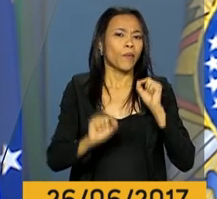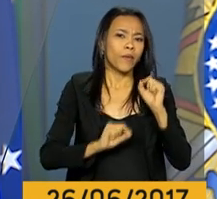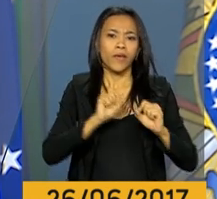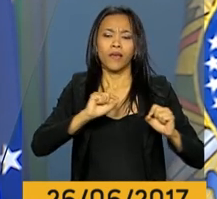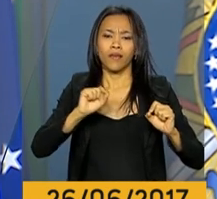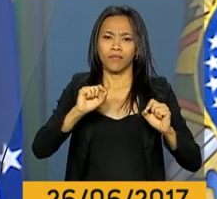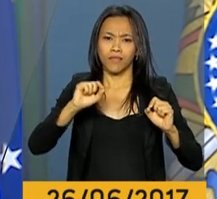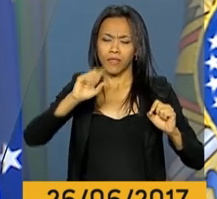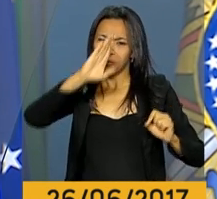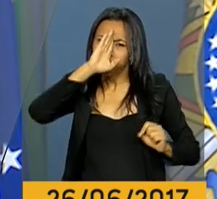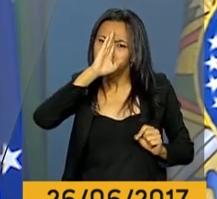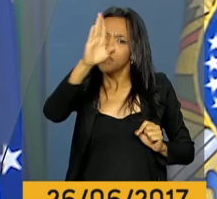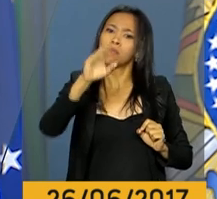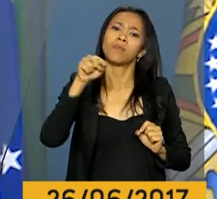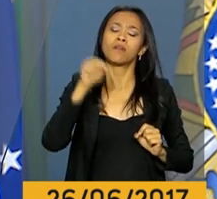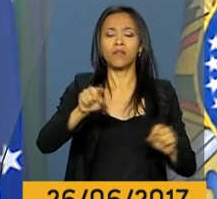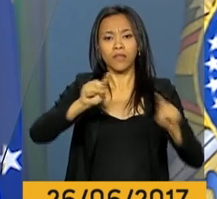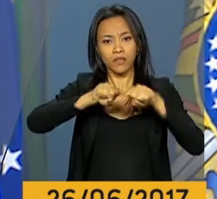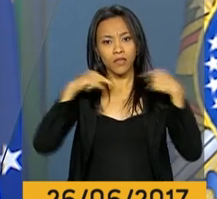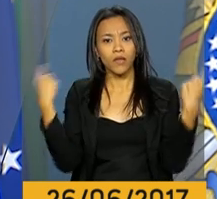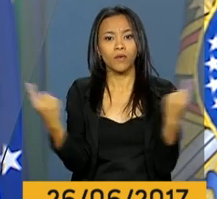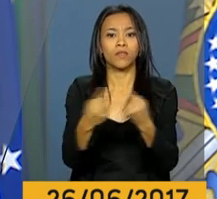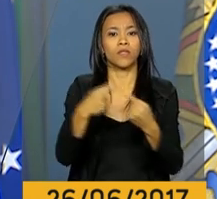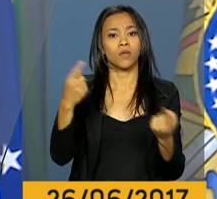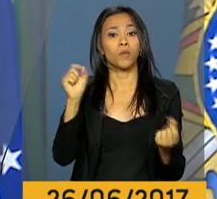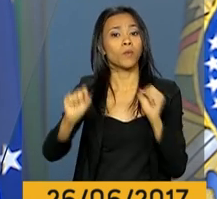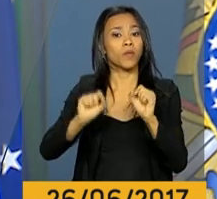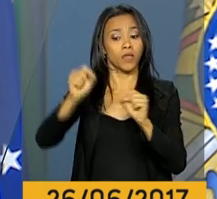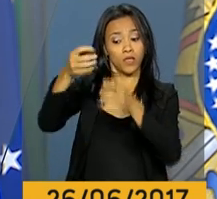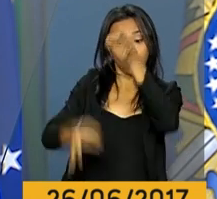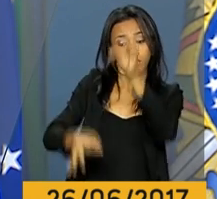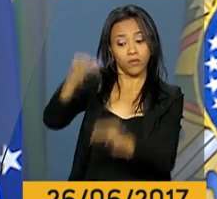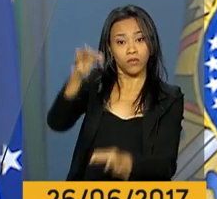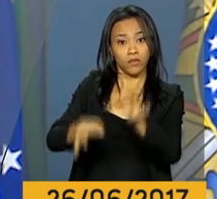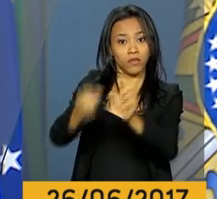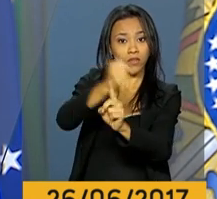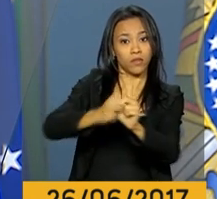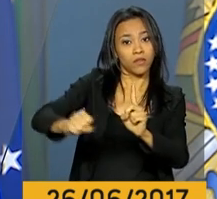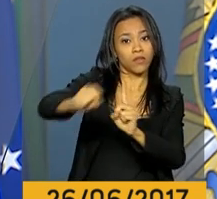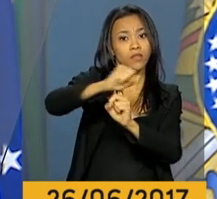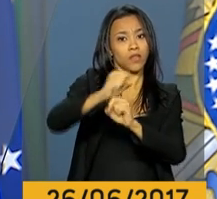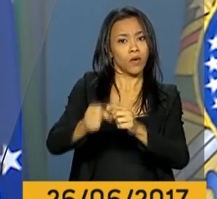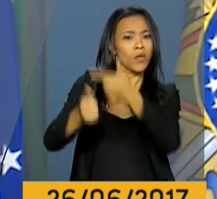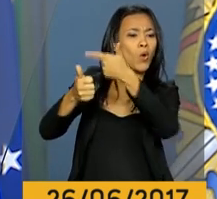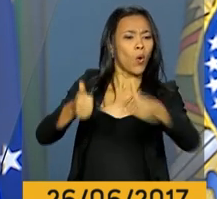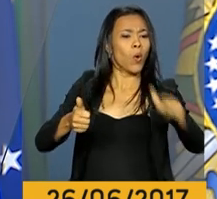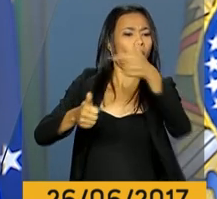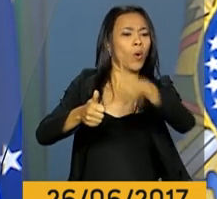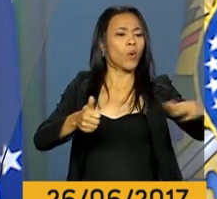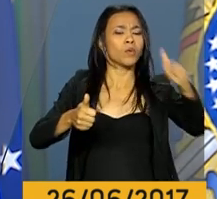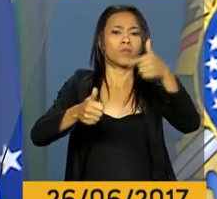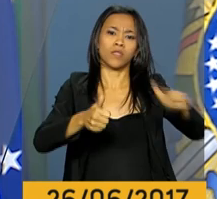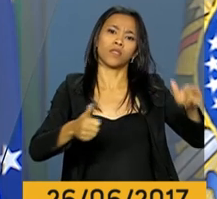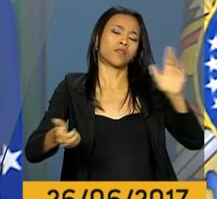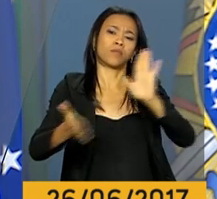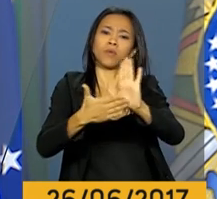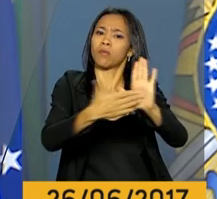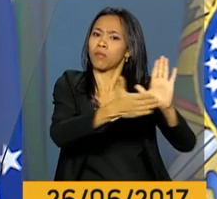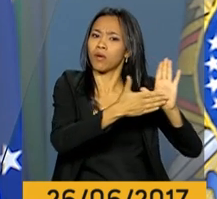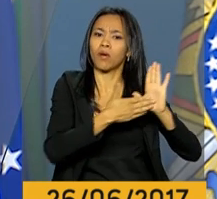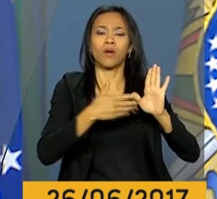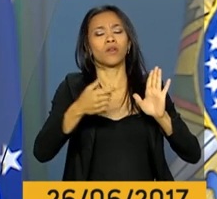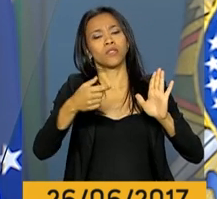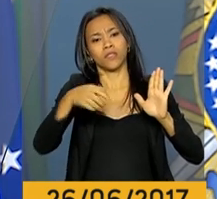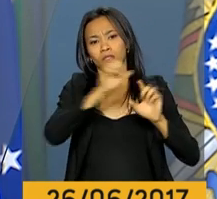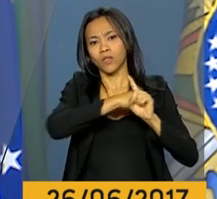solenidade de uma medida de justiça social de Fora parte out tantas medidas sociais que tomamos